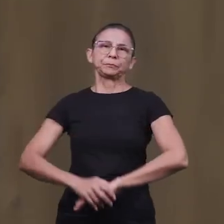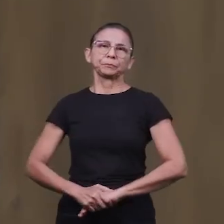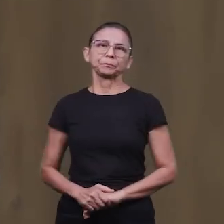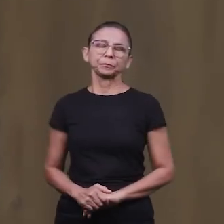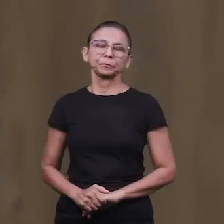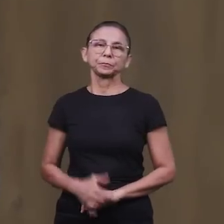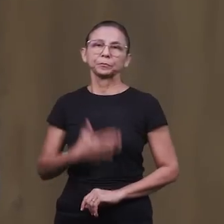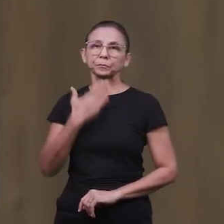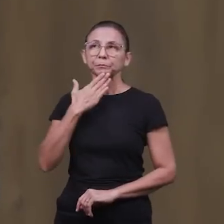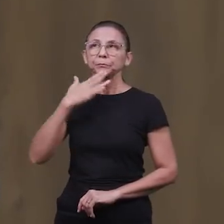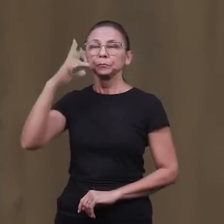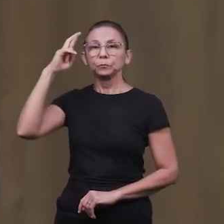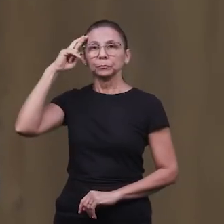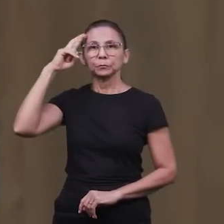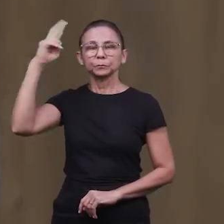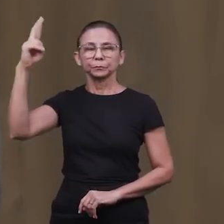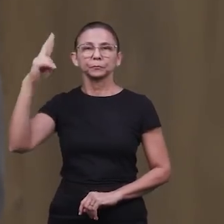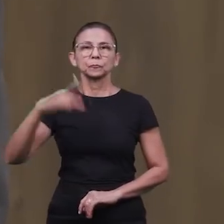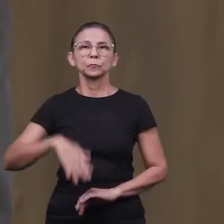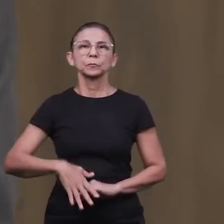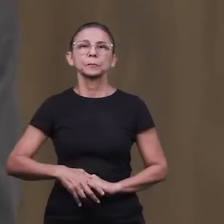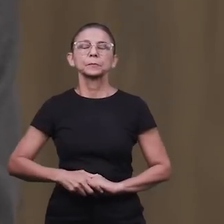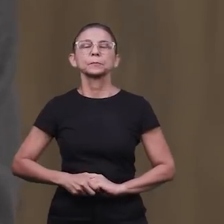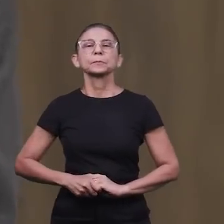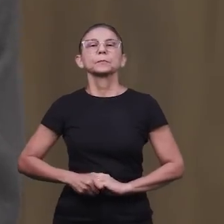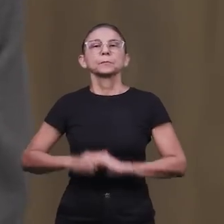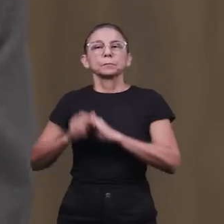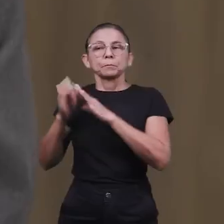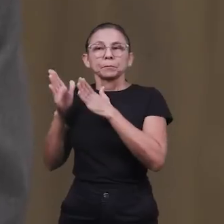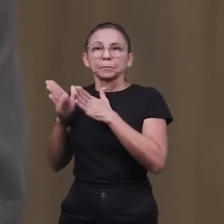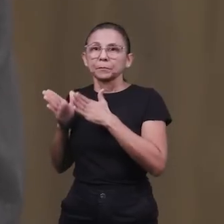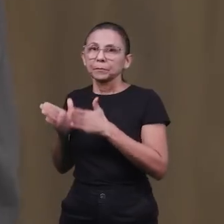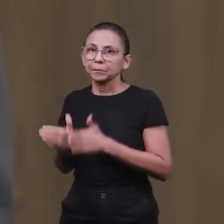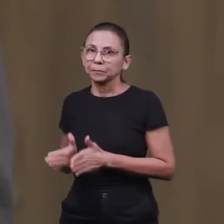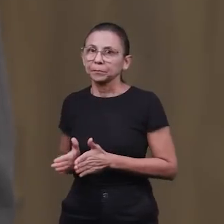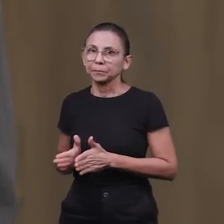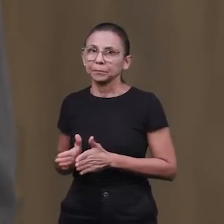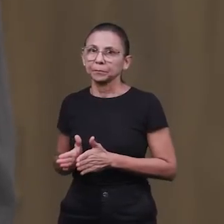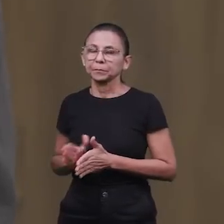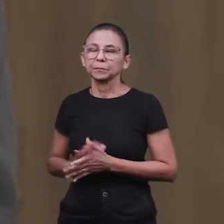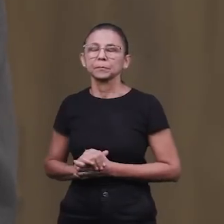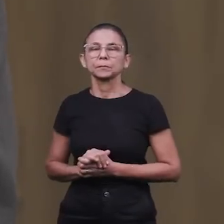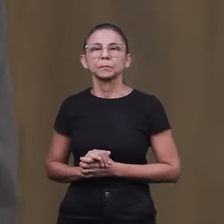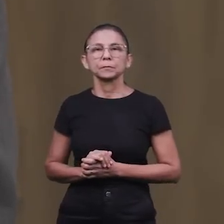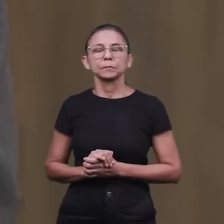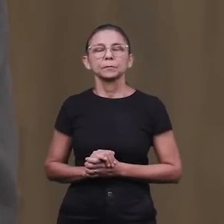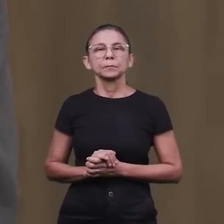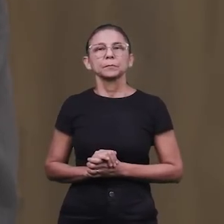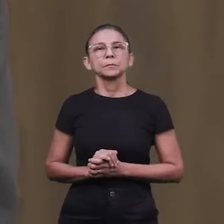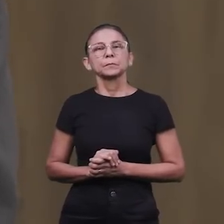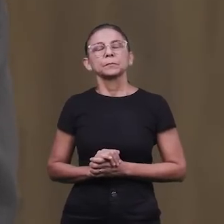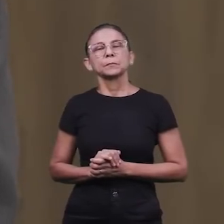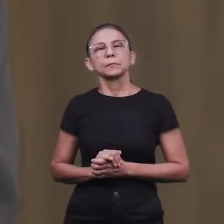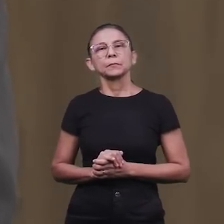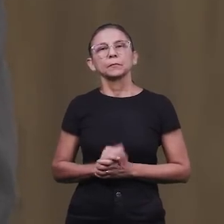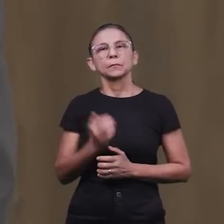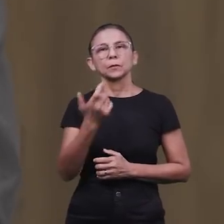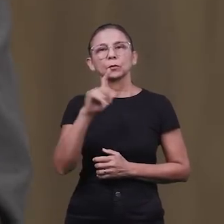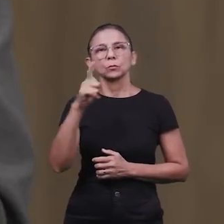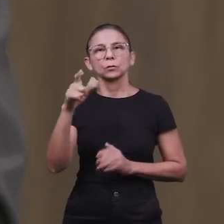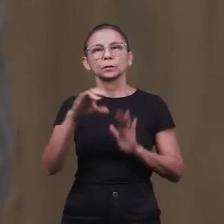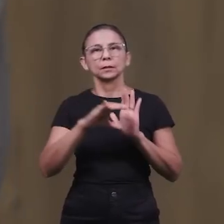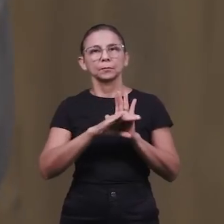nós podemos buscar o Senhor, sabendo que o aperfeiçoamento vem com fidelidade. Daniel dá o exemplo dele nos capítulos mais